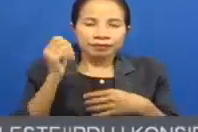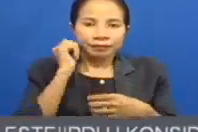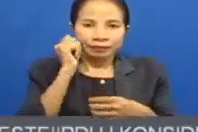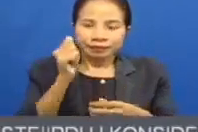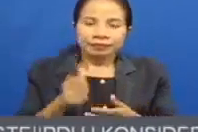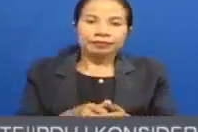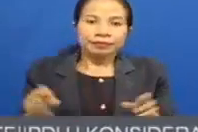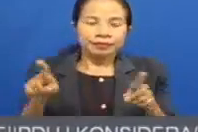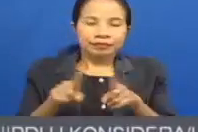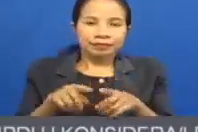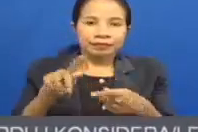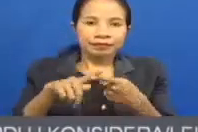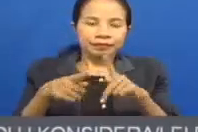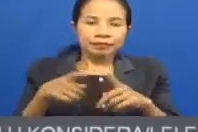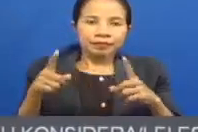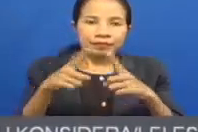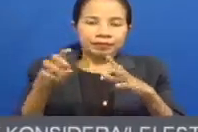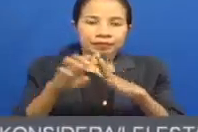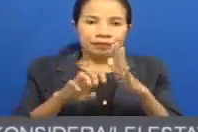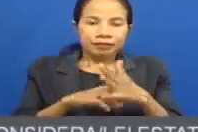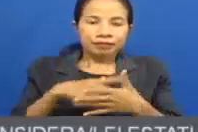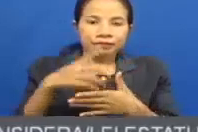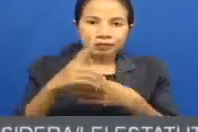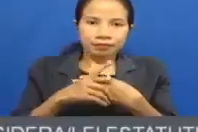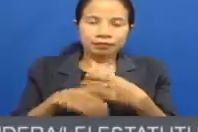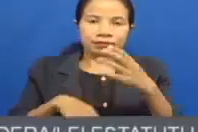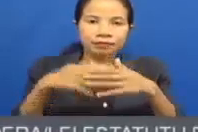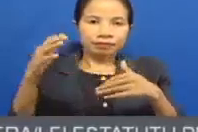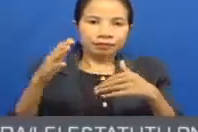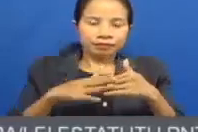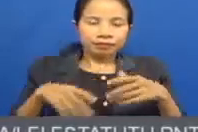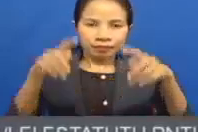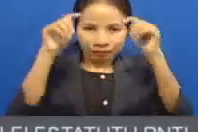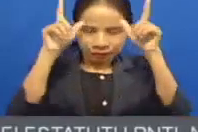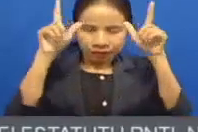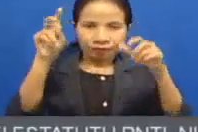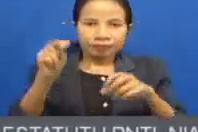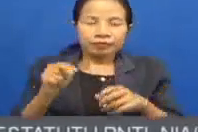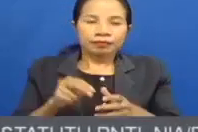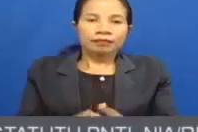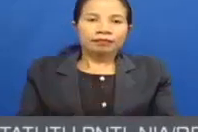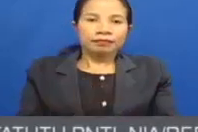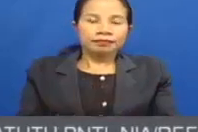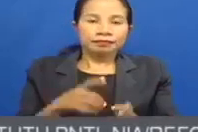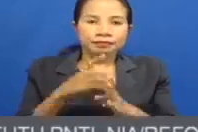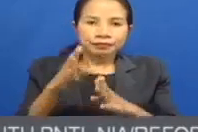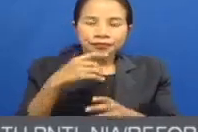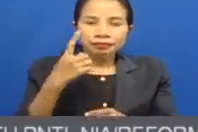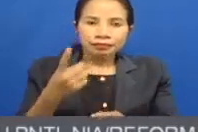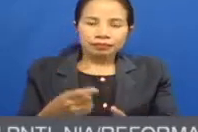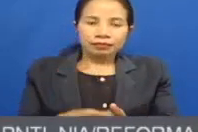Asiático, anexa um parceiro do Estado, onde desenvolve infraestrutura timor-lesteniana. Executiva de